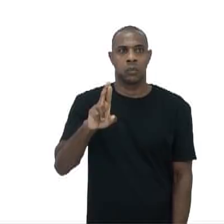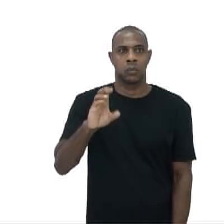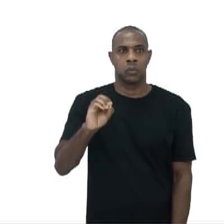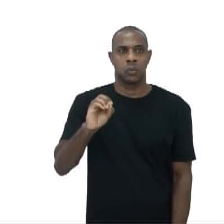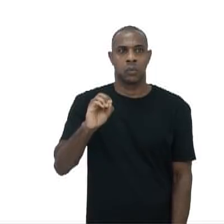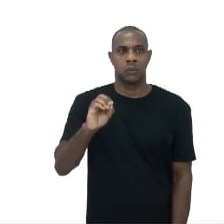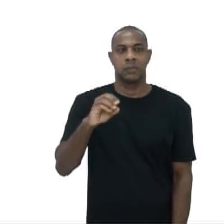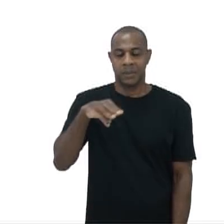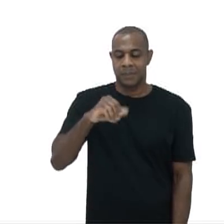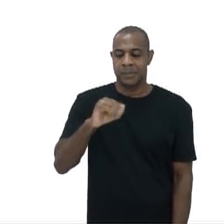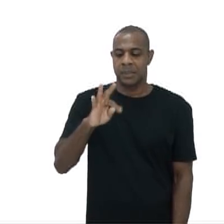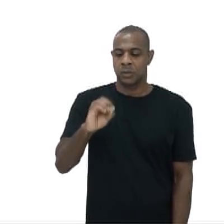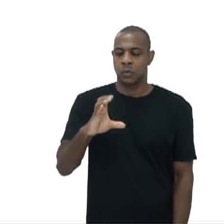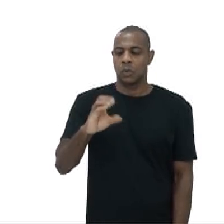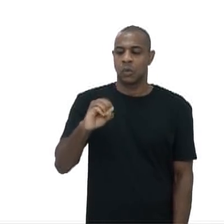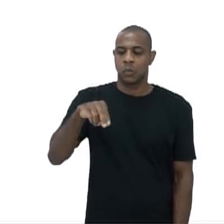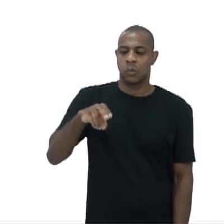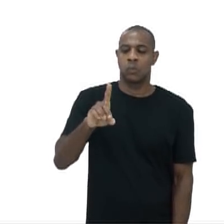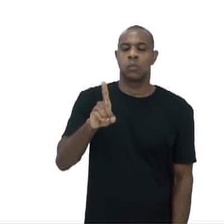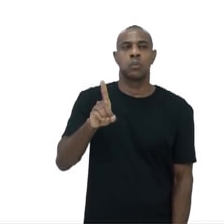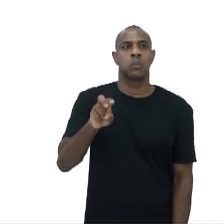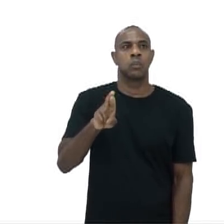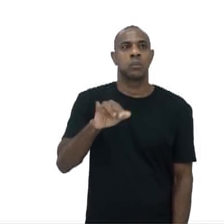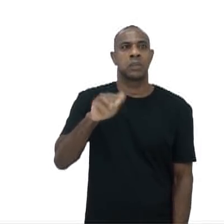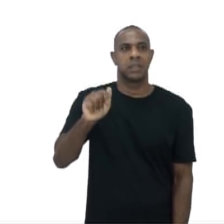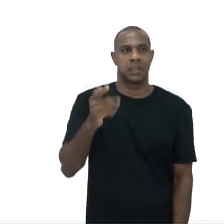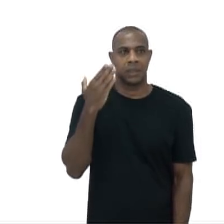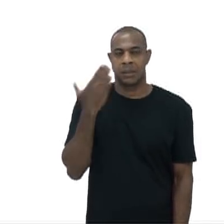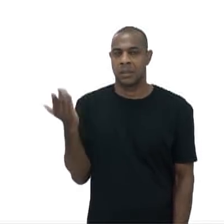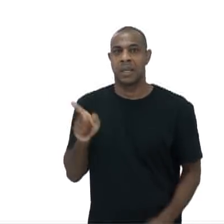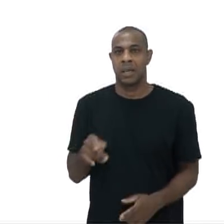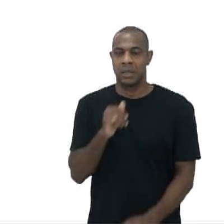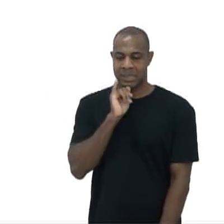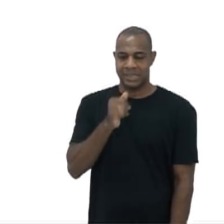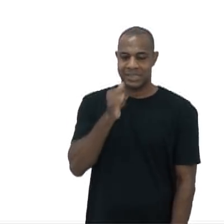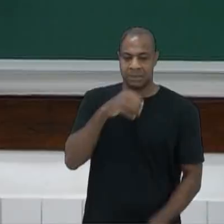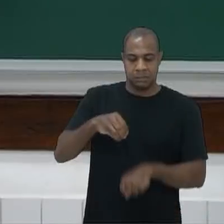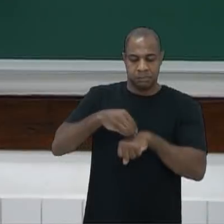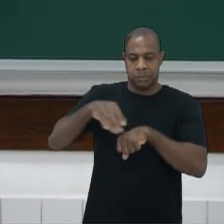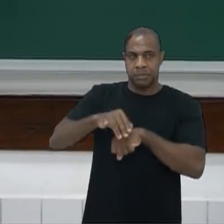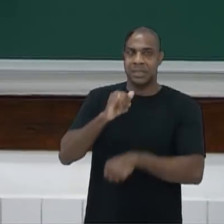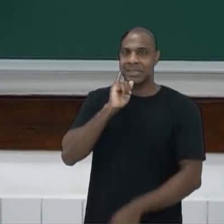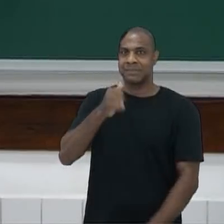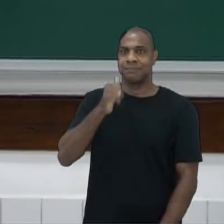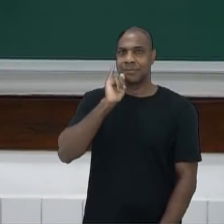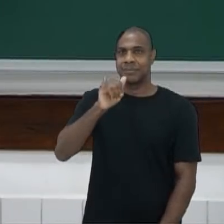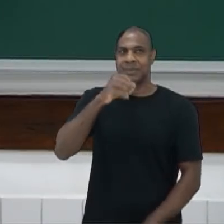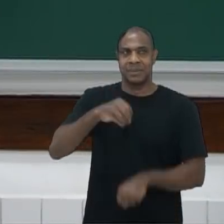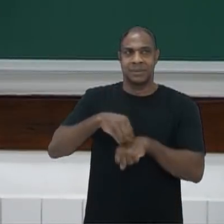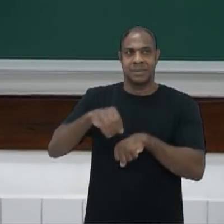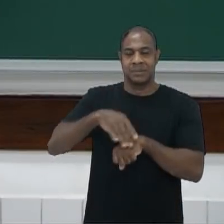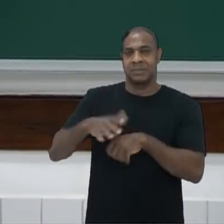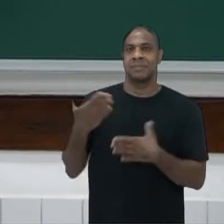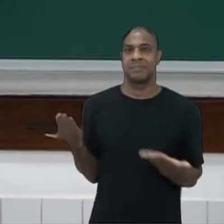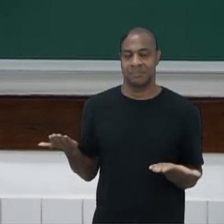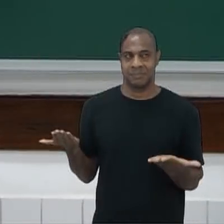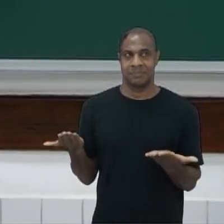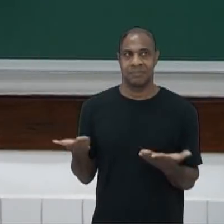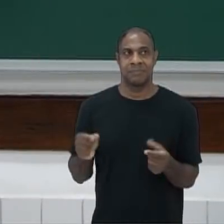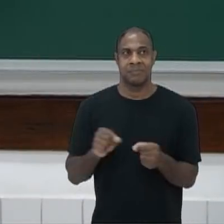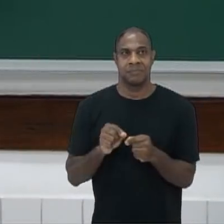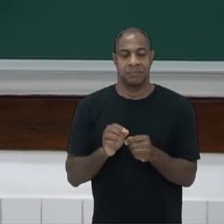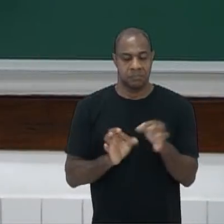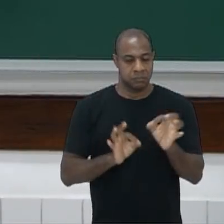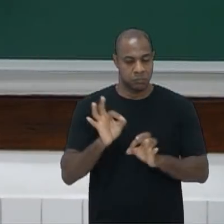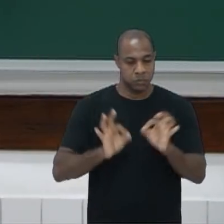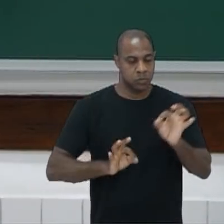Qual é a função delas? Liberar energia, porque elas realizam um metabolismo. Então, as mitocôndrias, elas realizam o que a